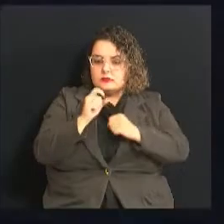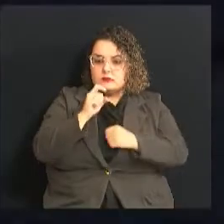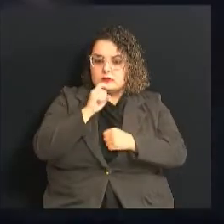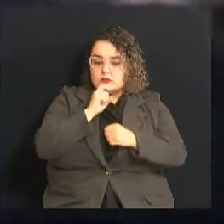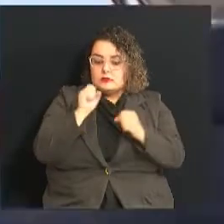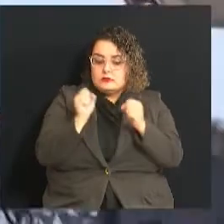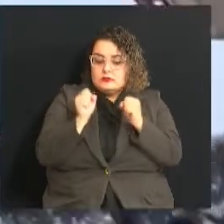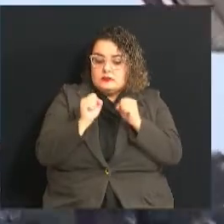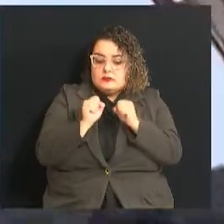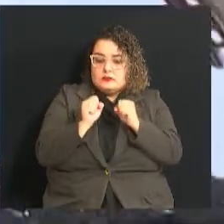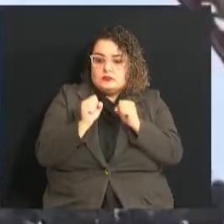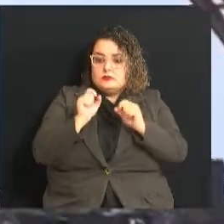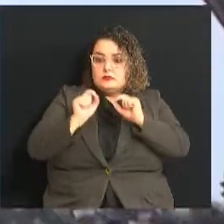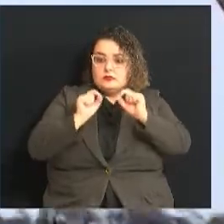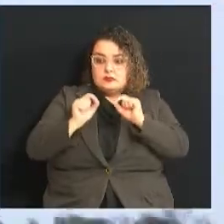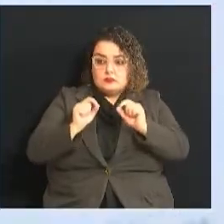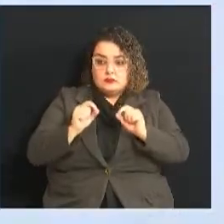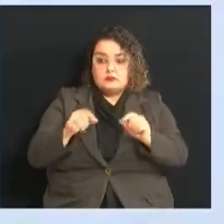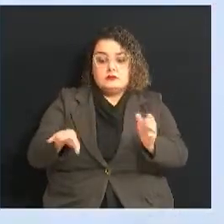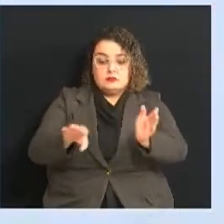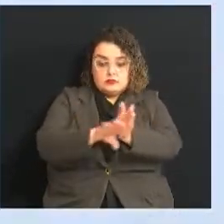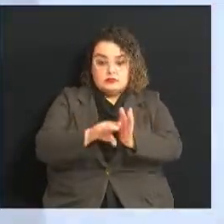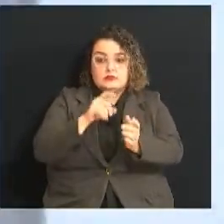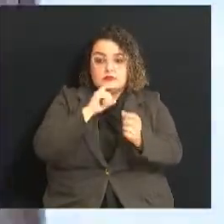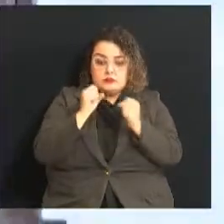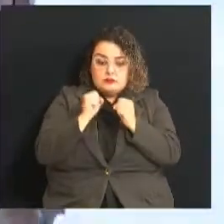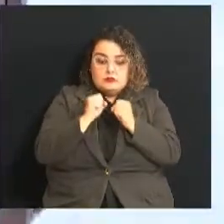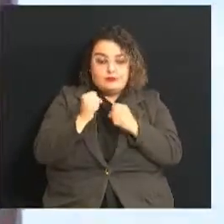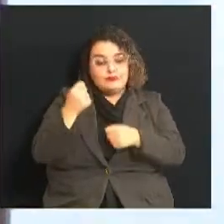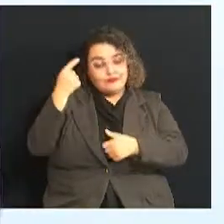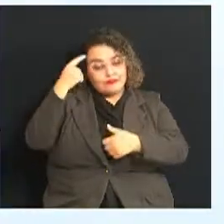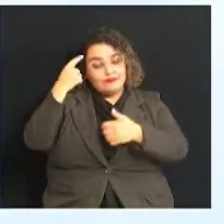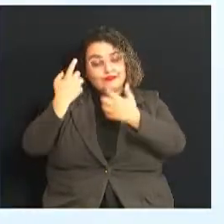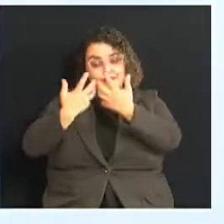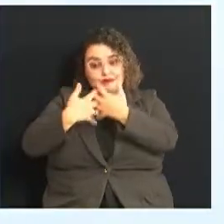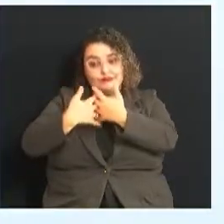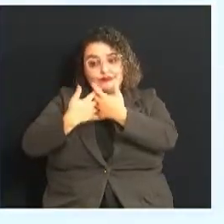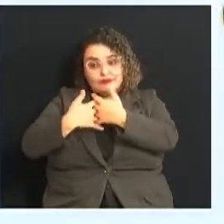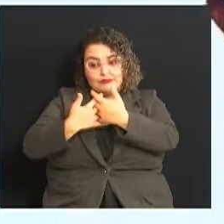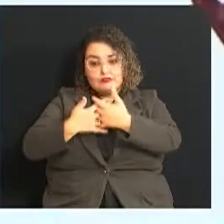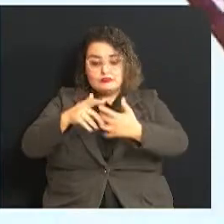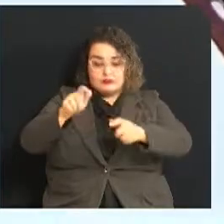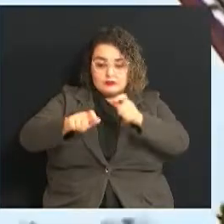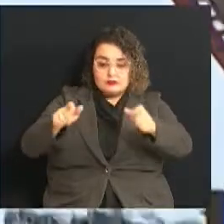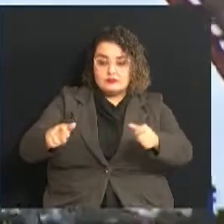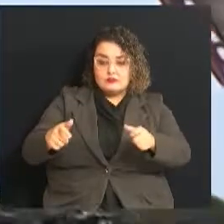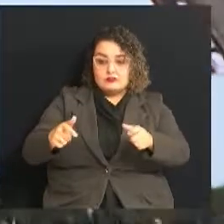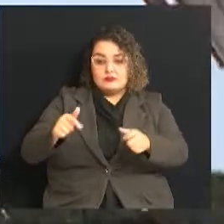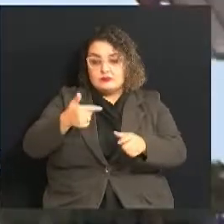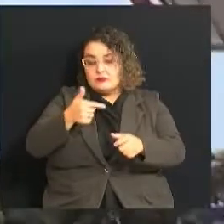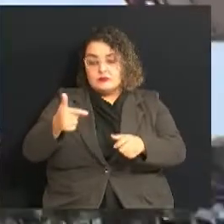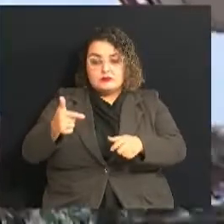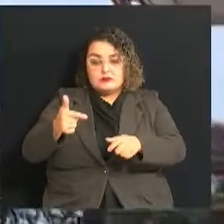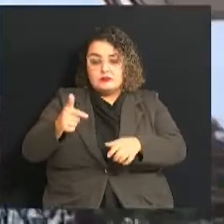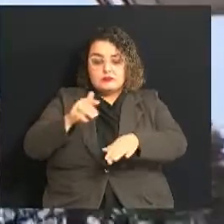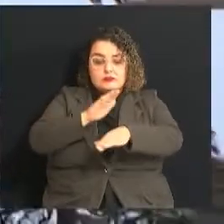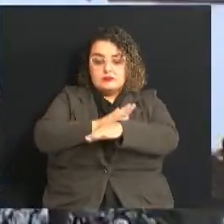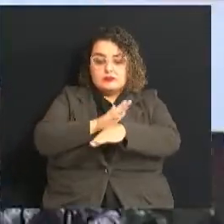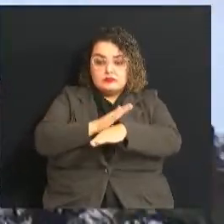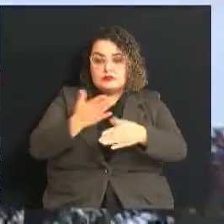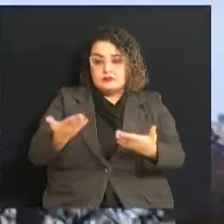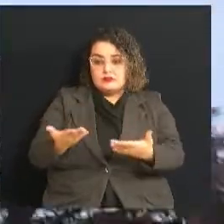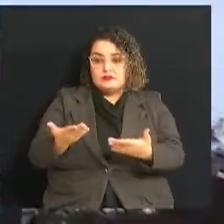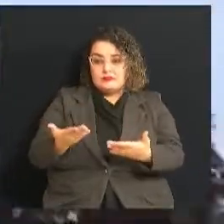que é o inverno e a gente fica pensando, né, quando a gente sai e vê algumas pessoas desamparadas, o quanto deve